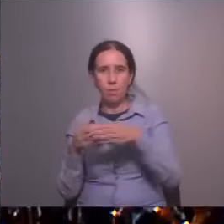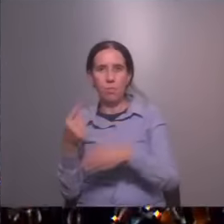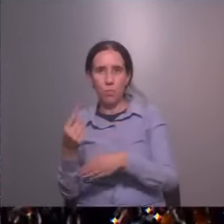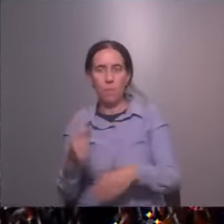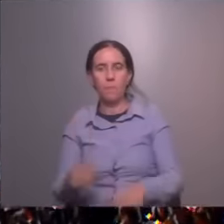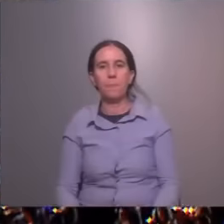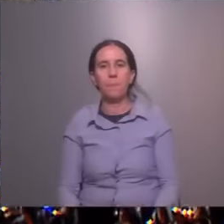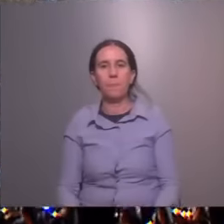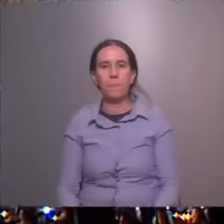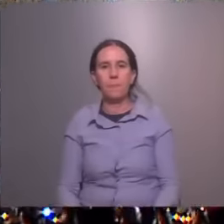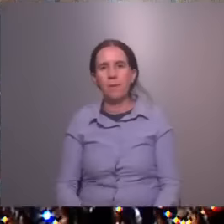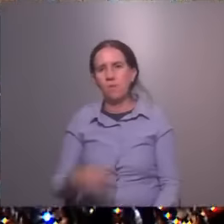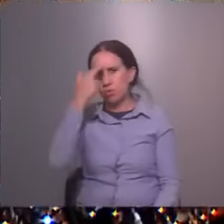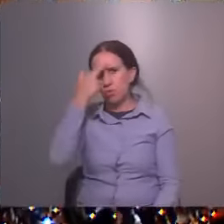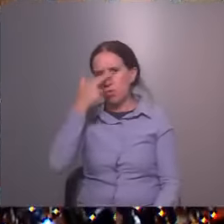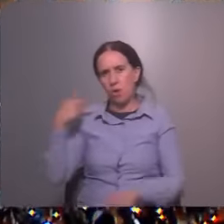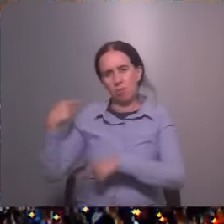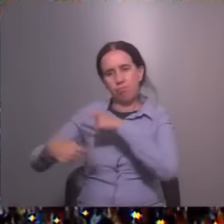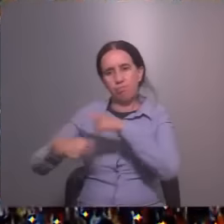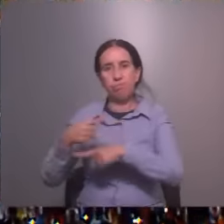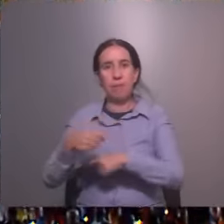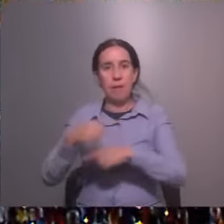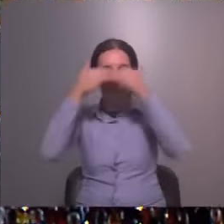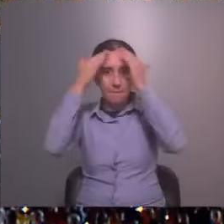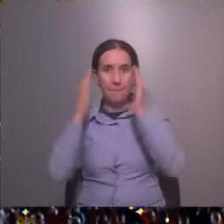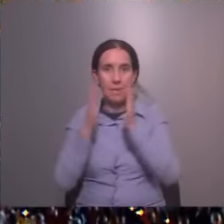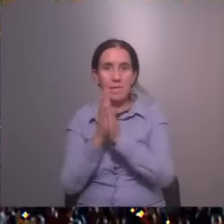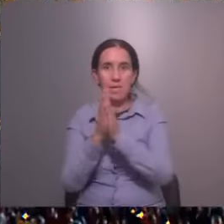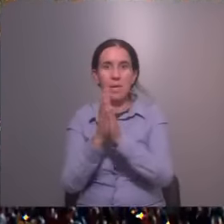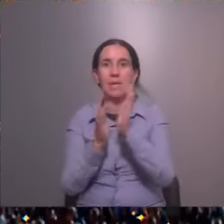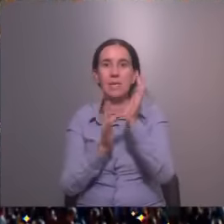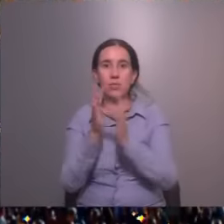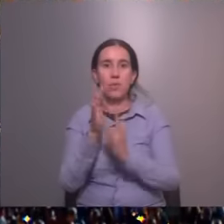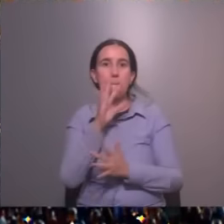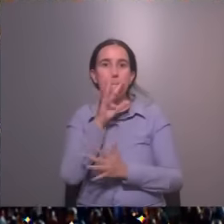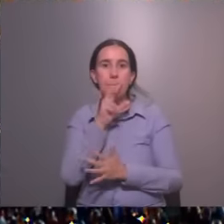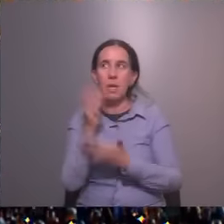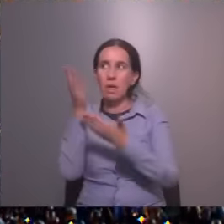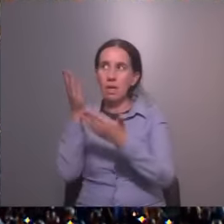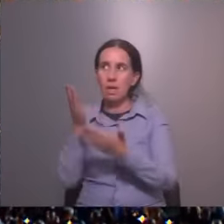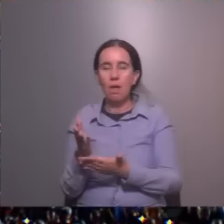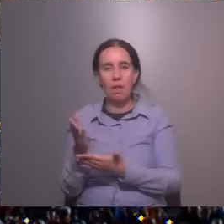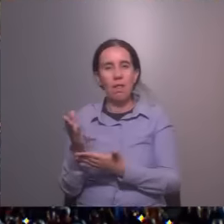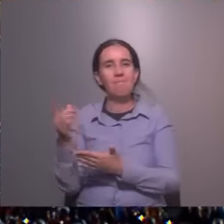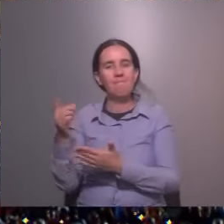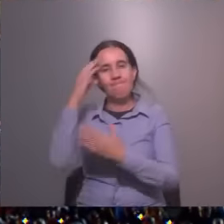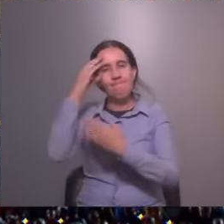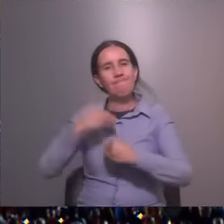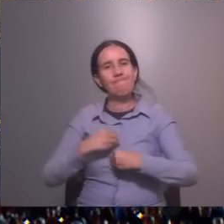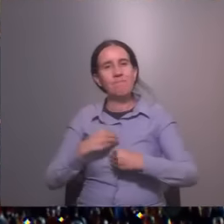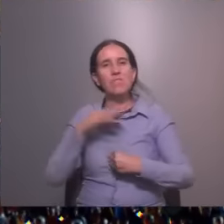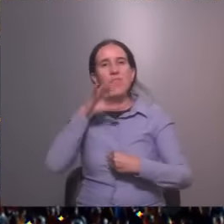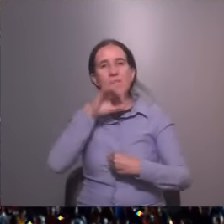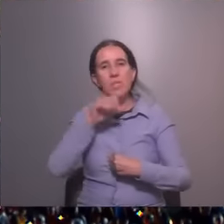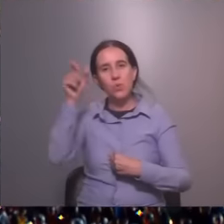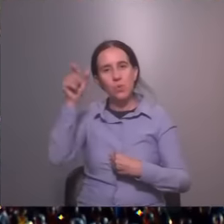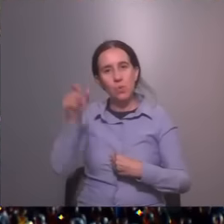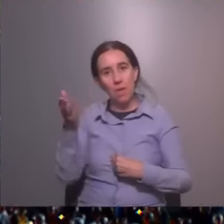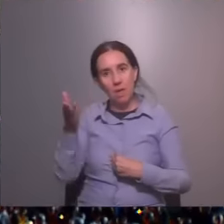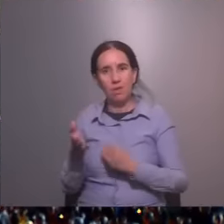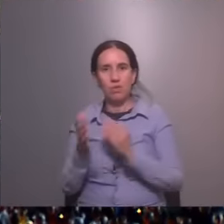Sri Lanka e um do Vietnã. Na travessia dos mares da história, Santa Maria, Mãe